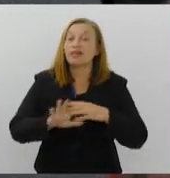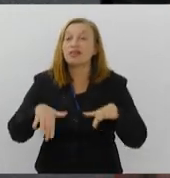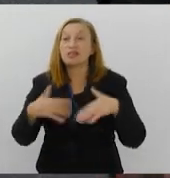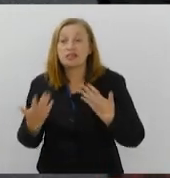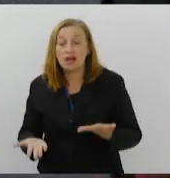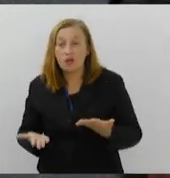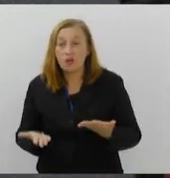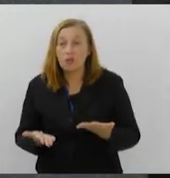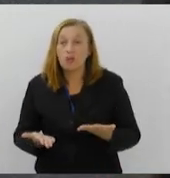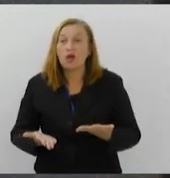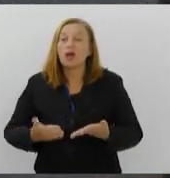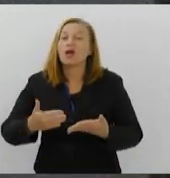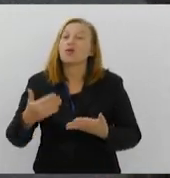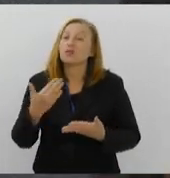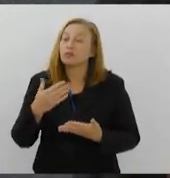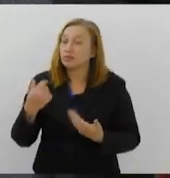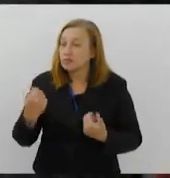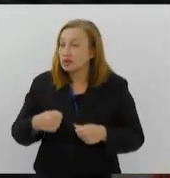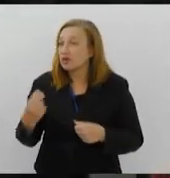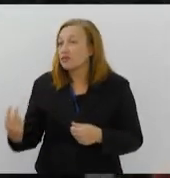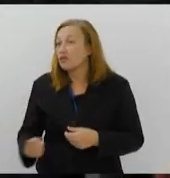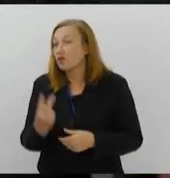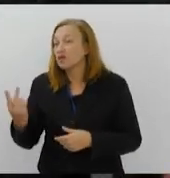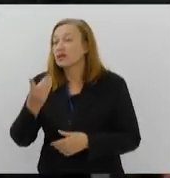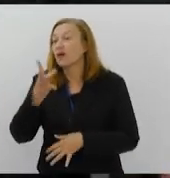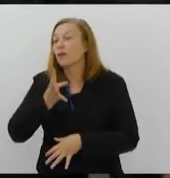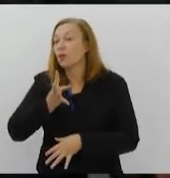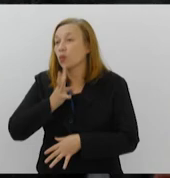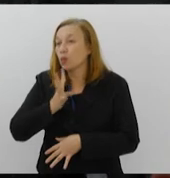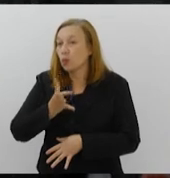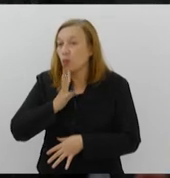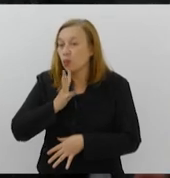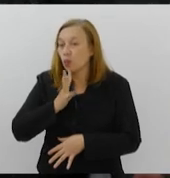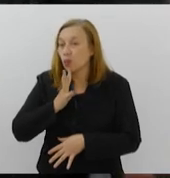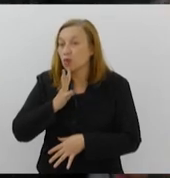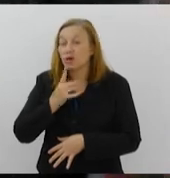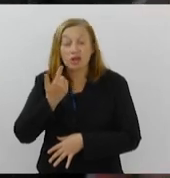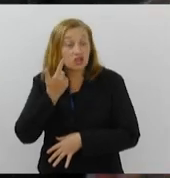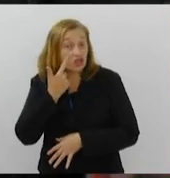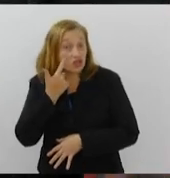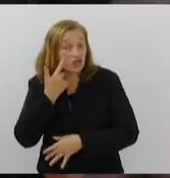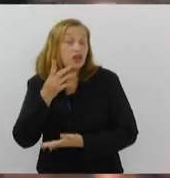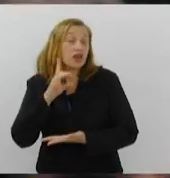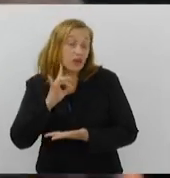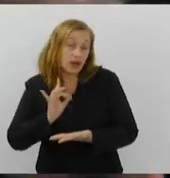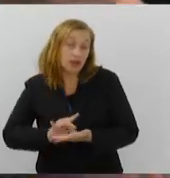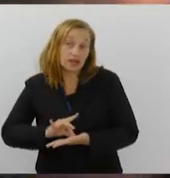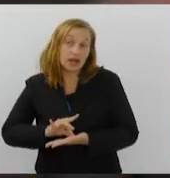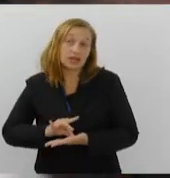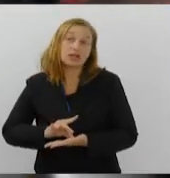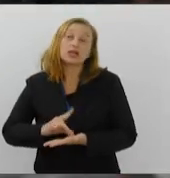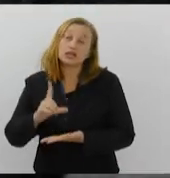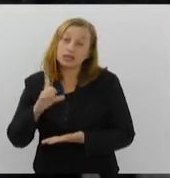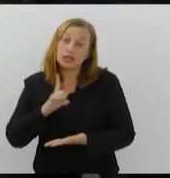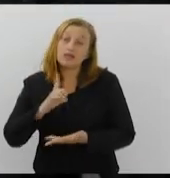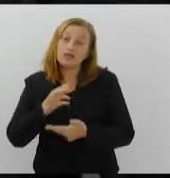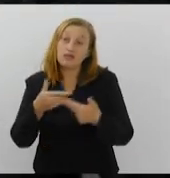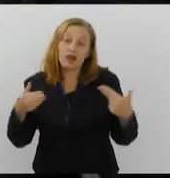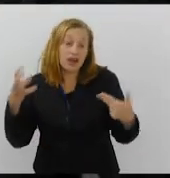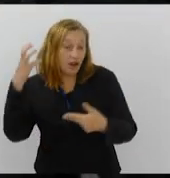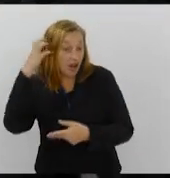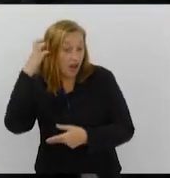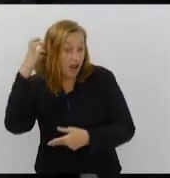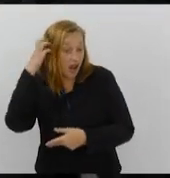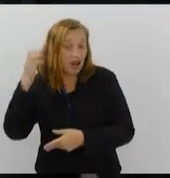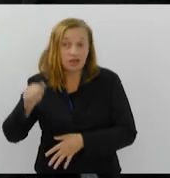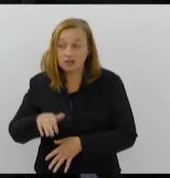forma da gente valorizar e reconhecer algo que está posto, é uma realidade. A gente tem muitas rádios e